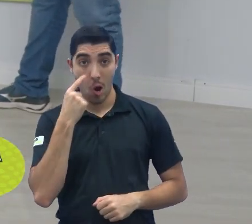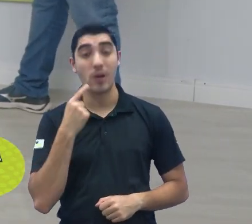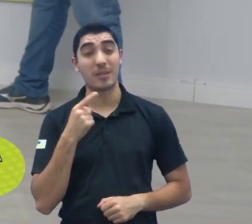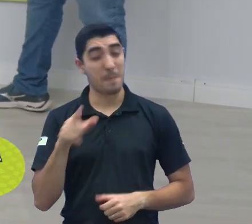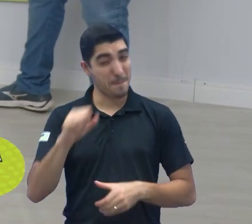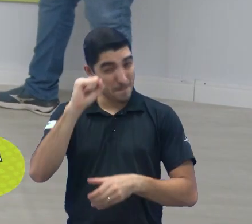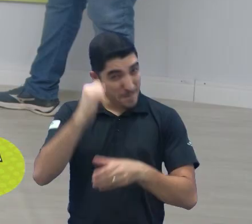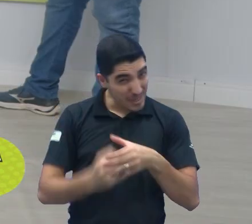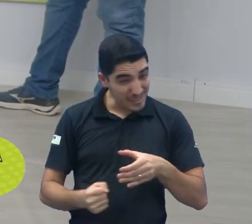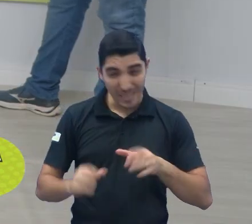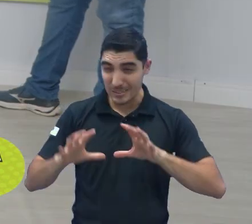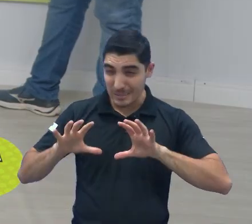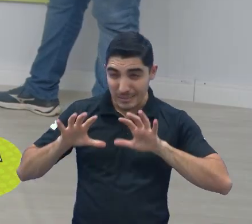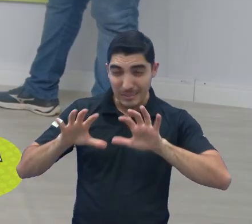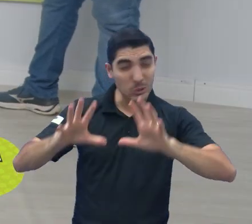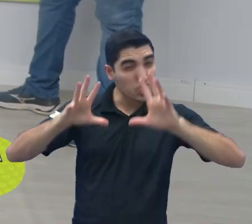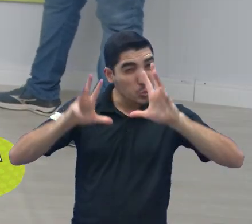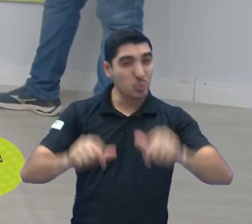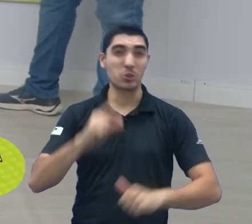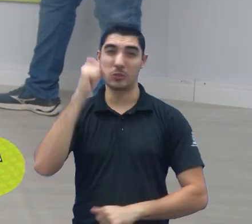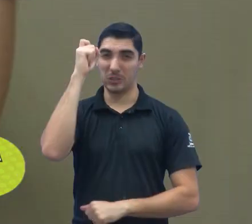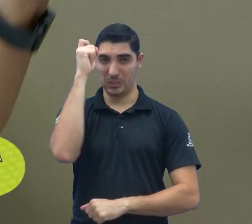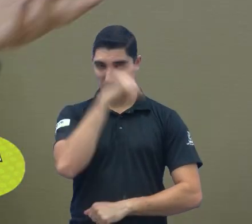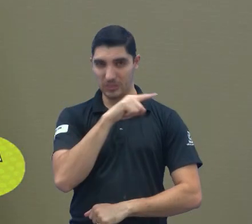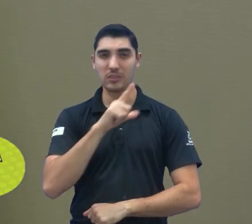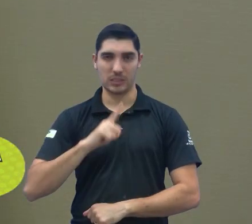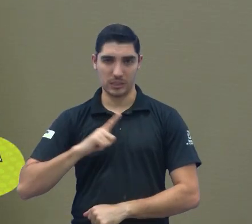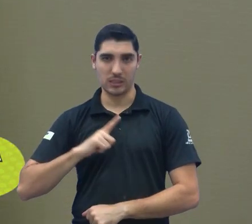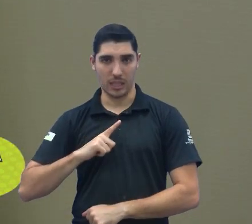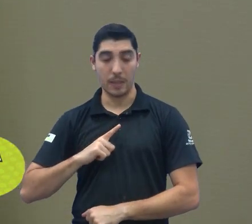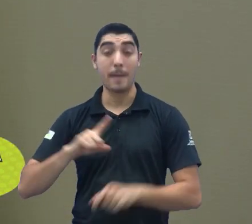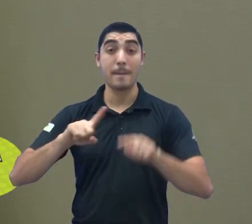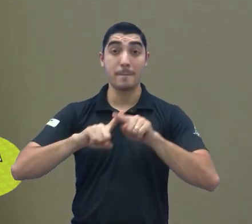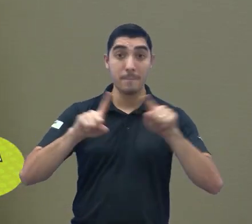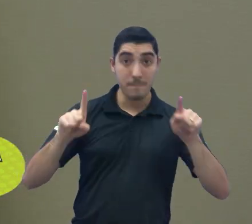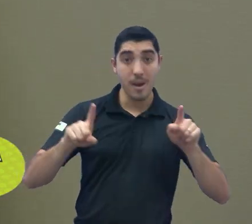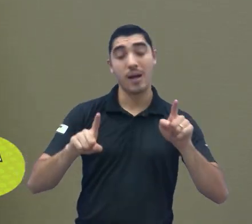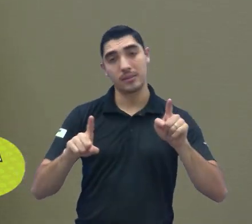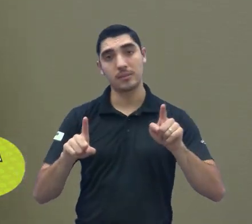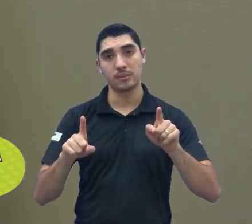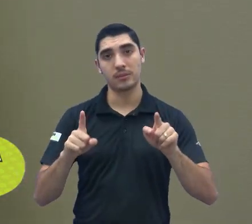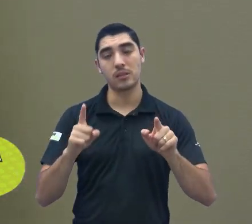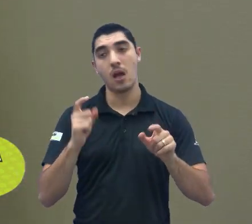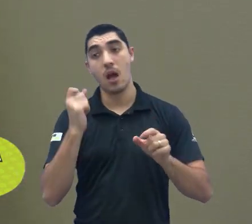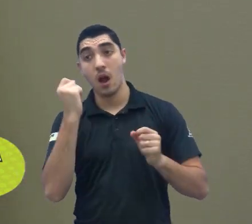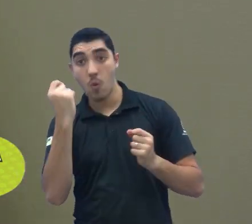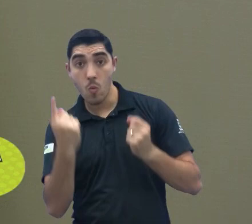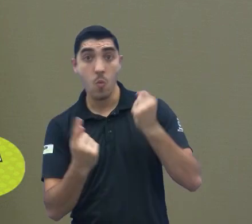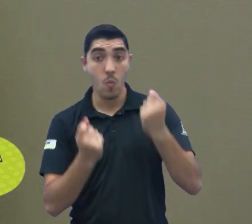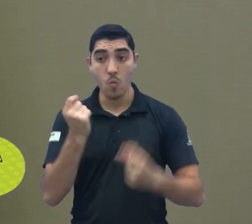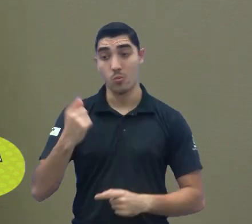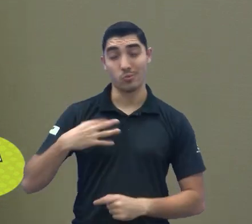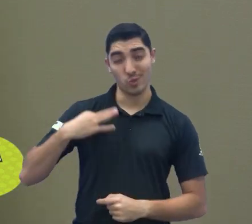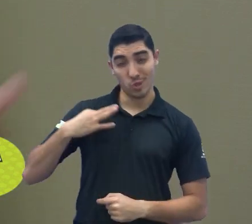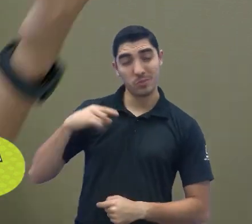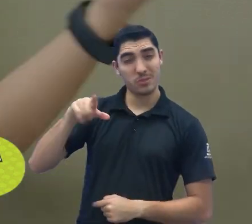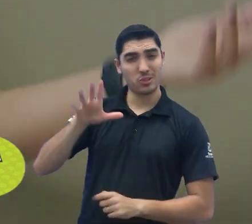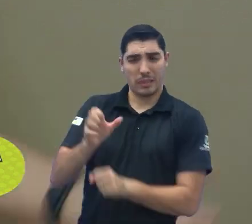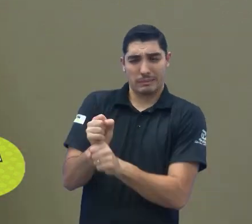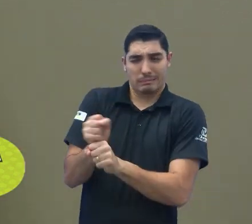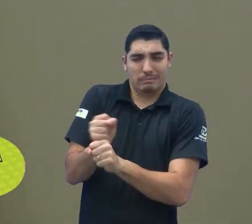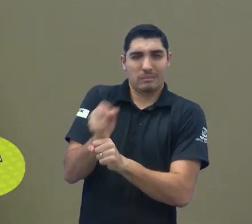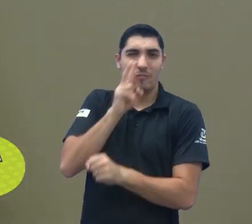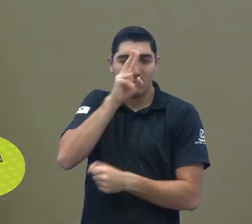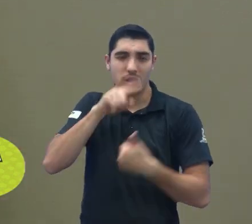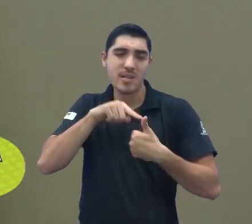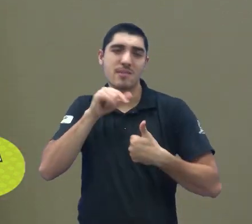basquete, todos vão dar trabalho, tá? Mas assim, é claro que a gente tem as equipes já, né, que tem consolidado aí há alguns anos, que é o Sampaio,